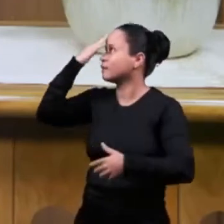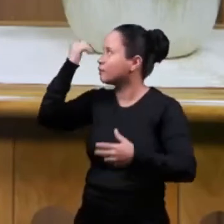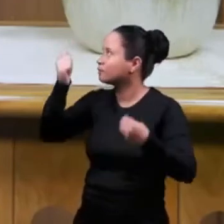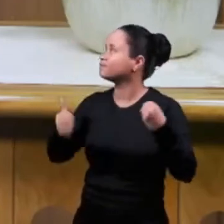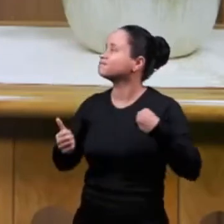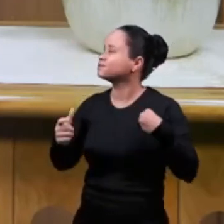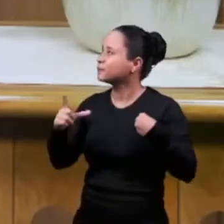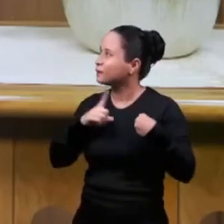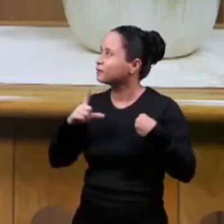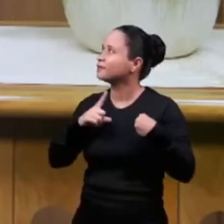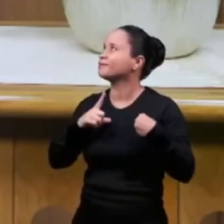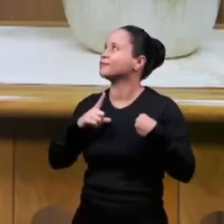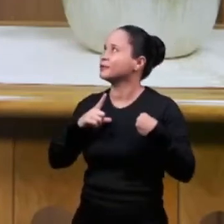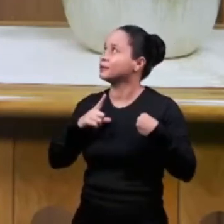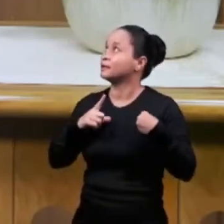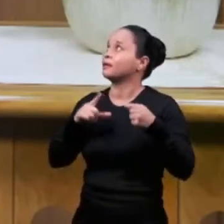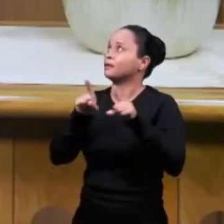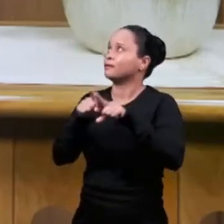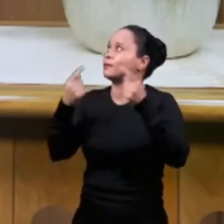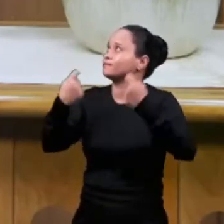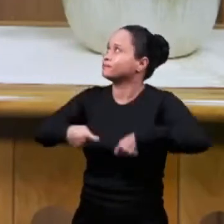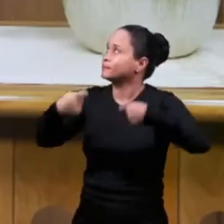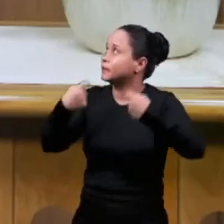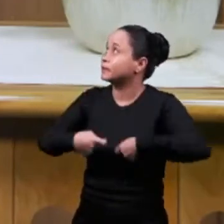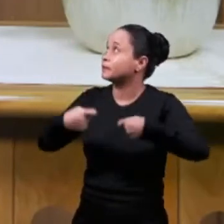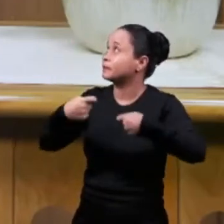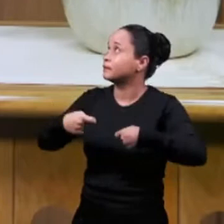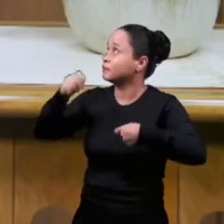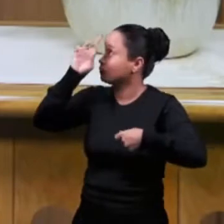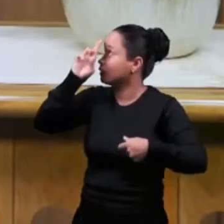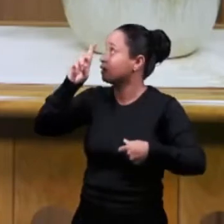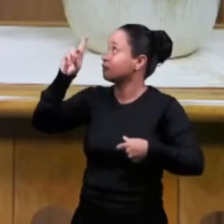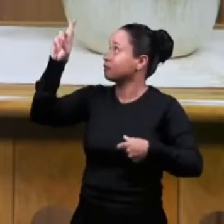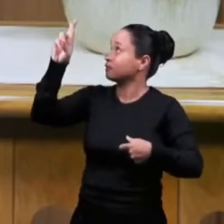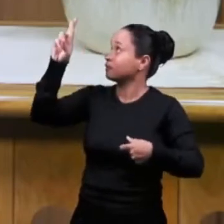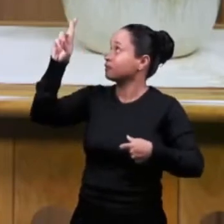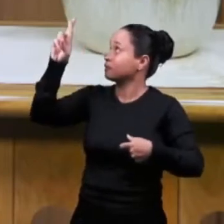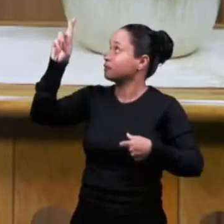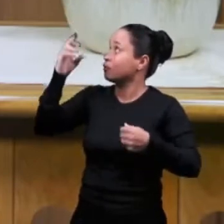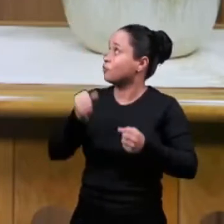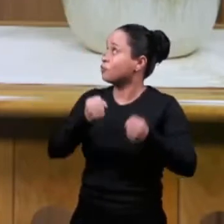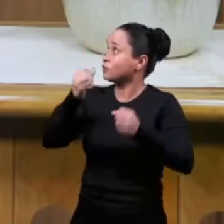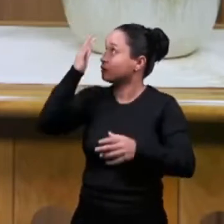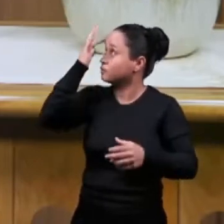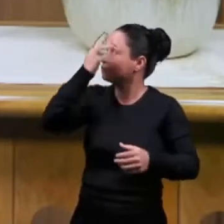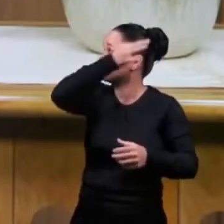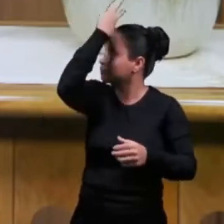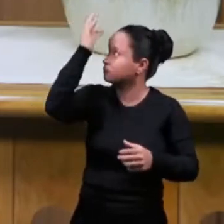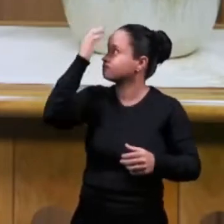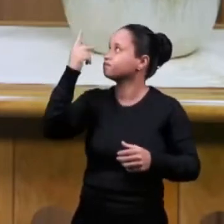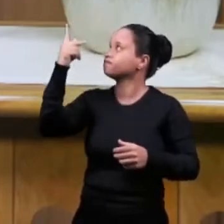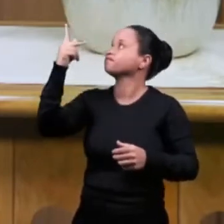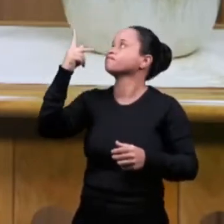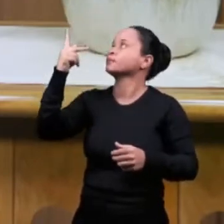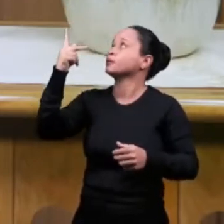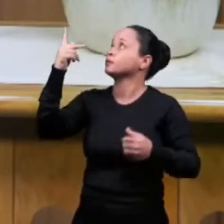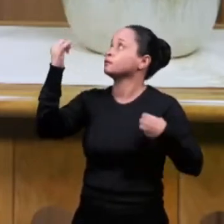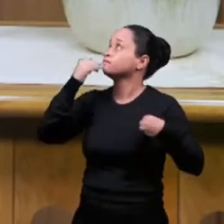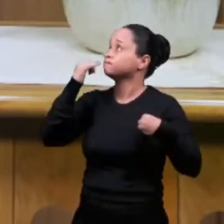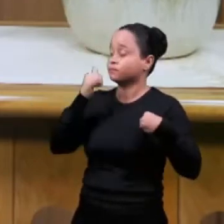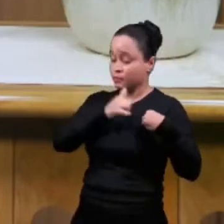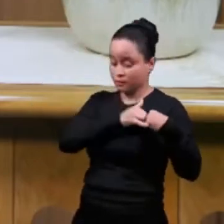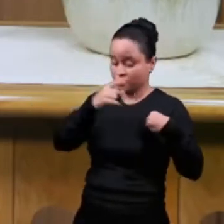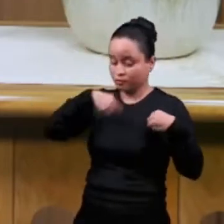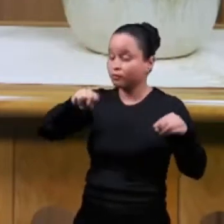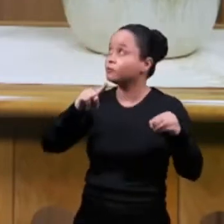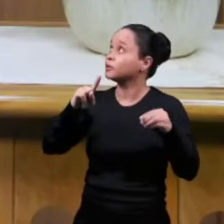a necessidade que temos de sermos revestidos pelo poder do Teu Espírito Santo. O Senhor nos dá a condição de cultuar